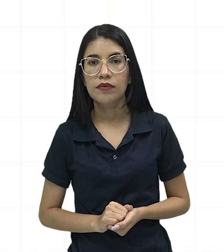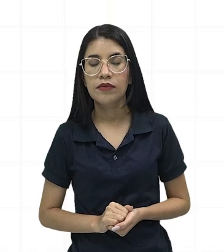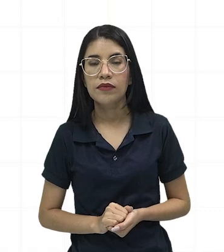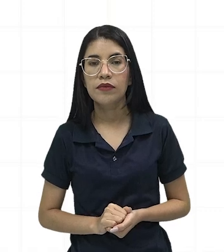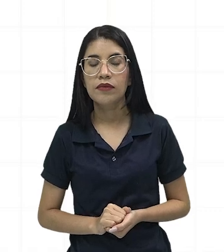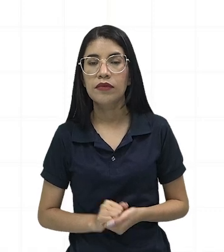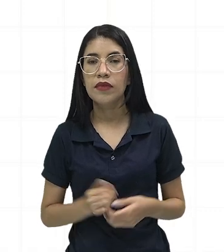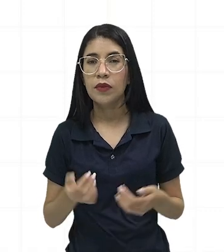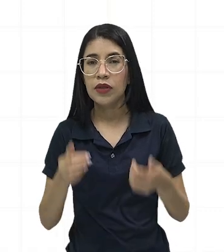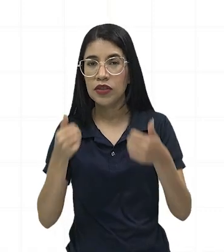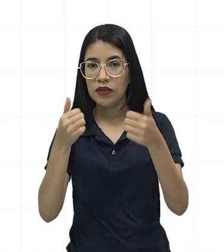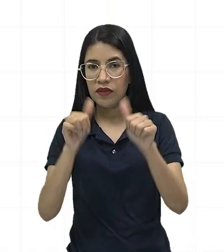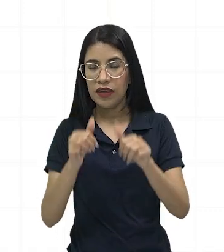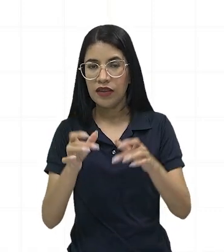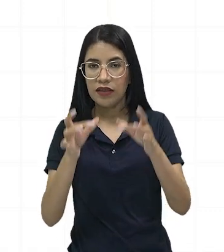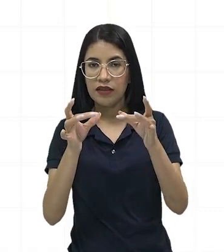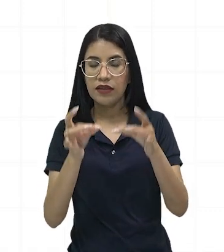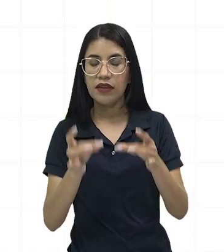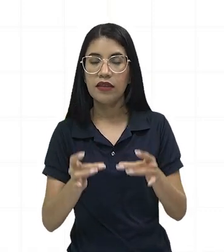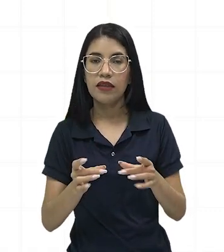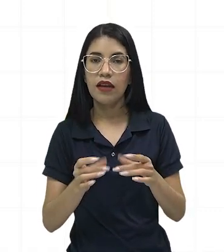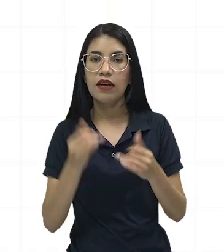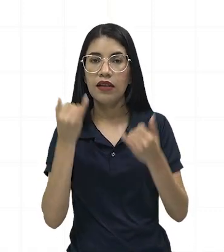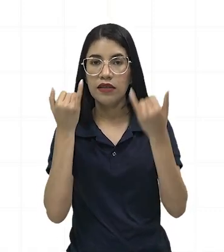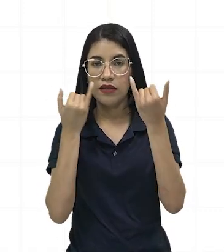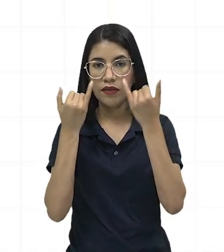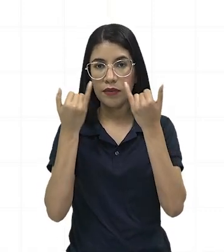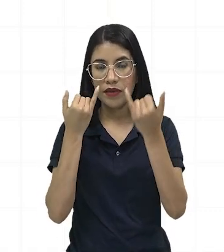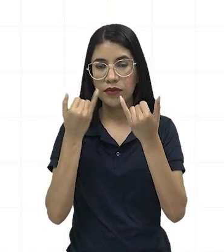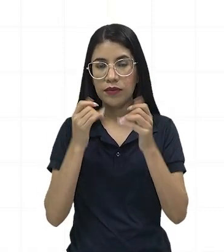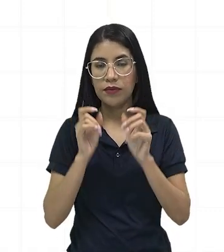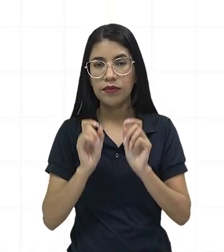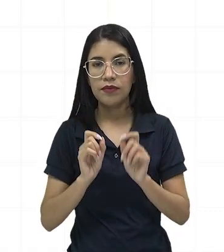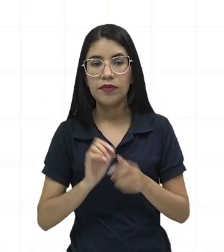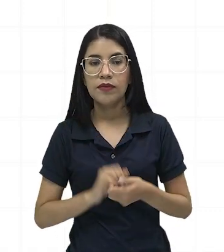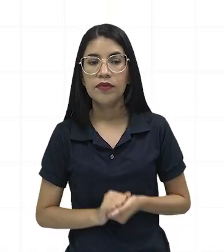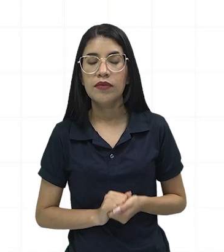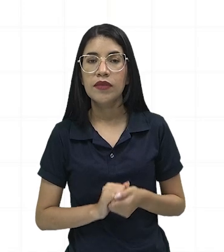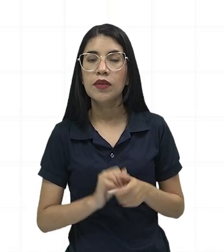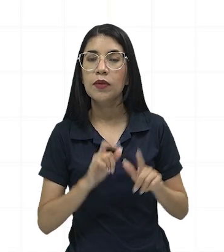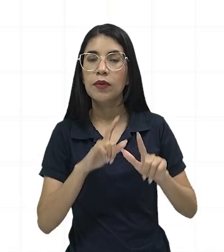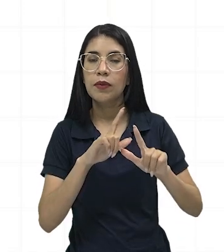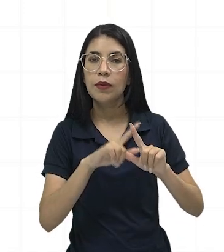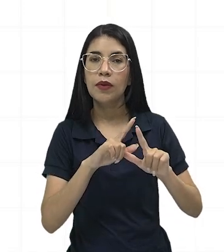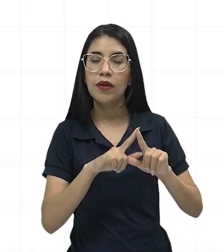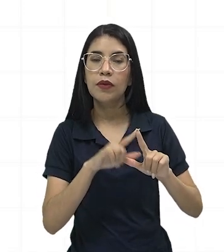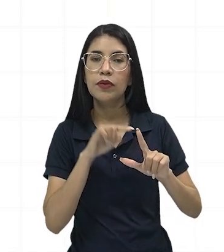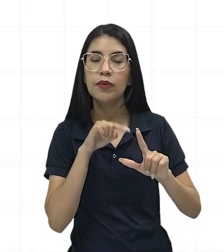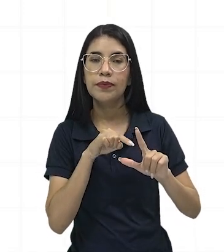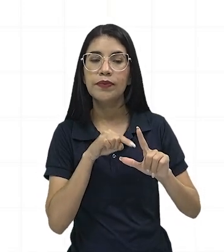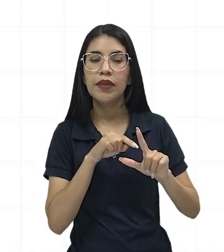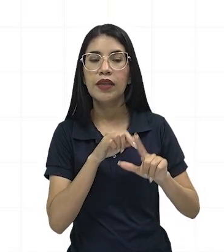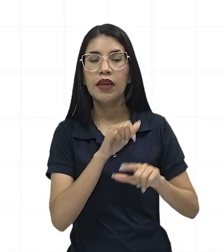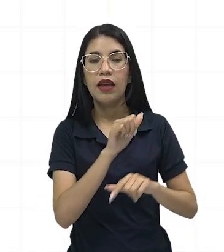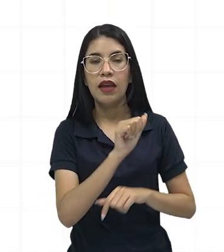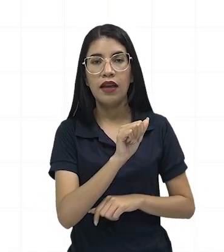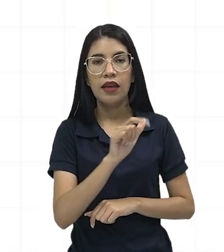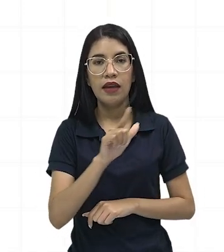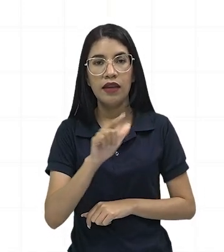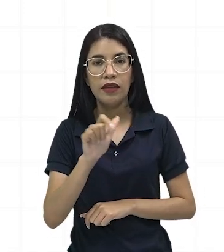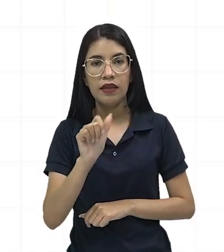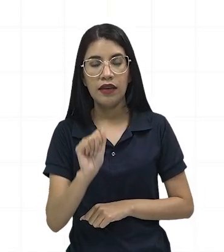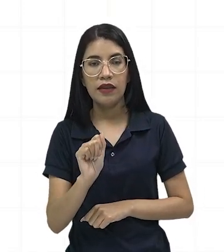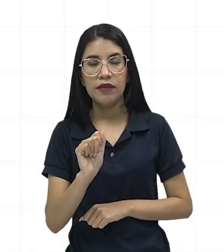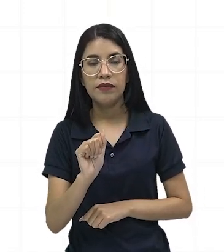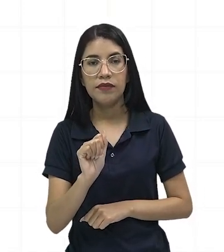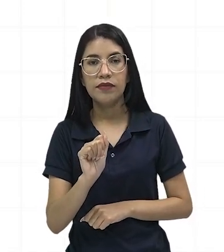Então, nós vamos analisar aqui, né, com as informações que nós temos. Eu tenho o ângulo, o lado e o ângulo, né? E